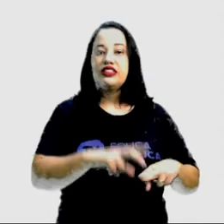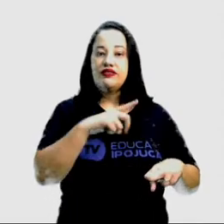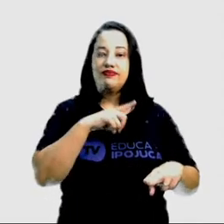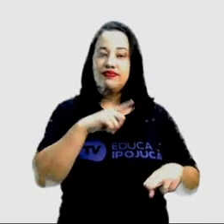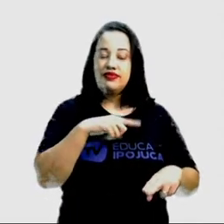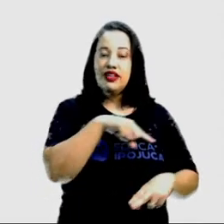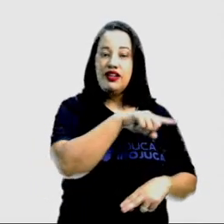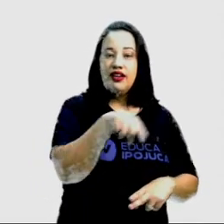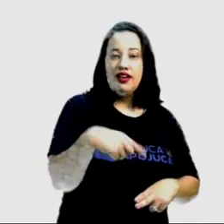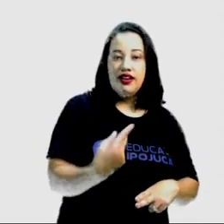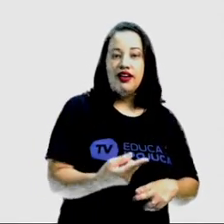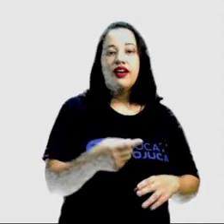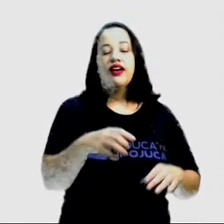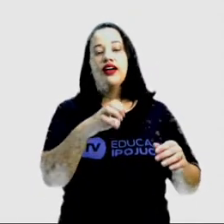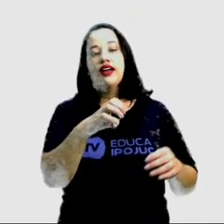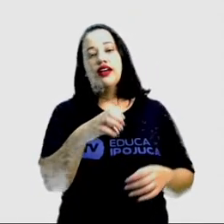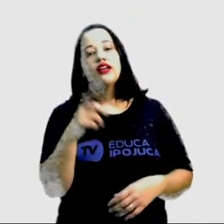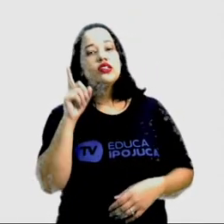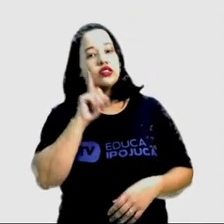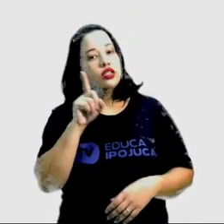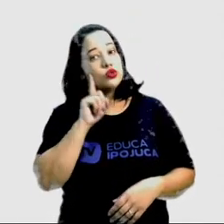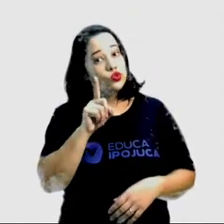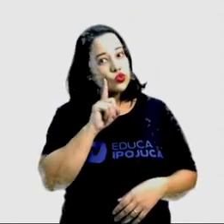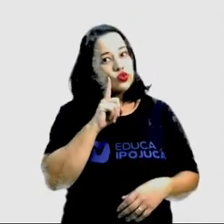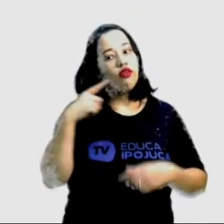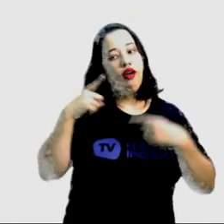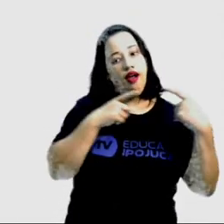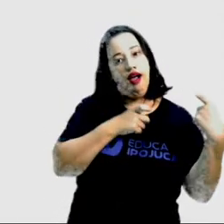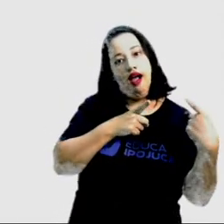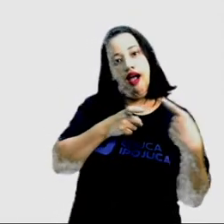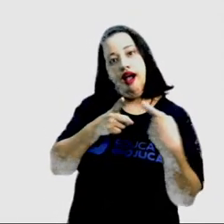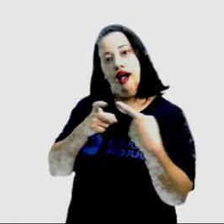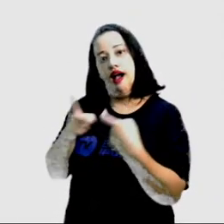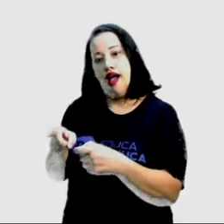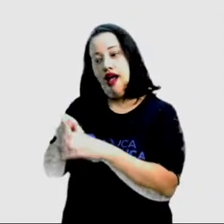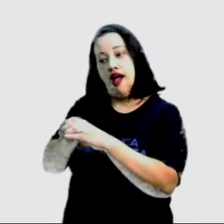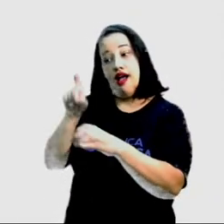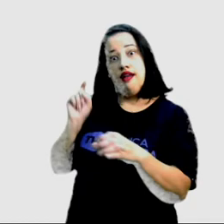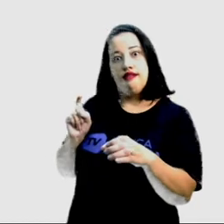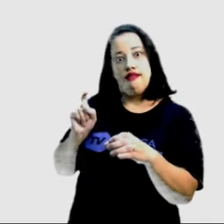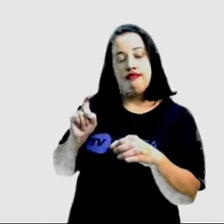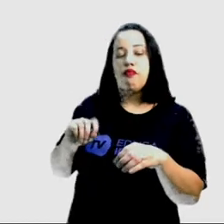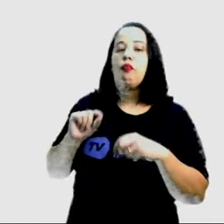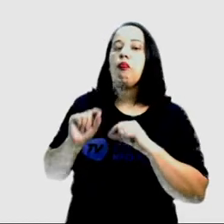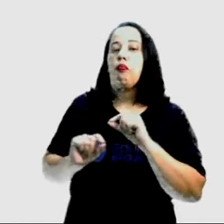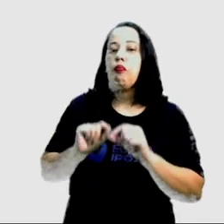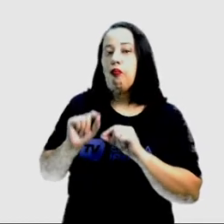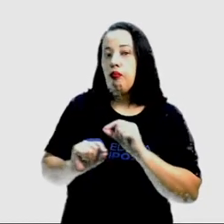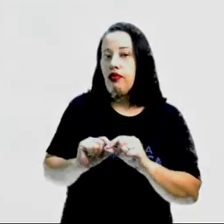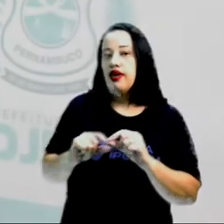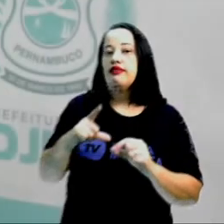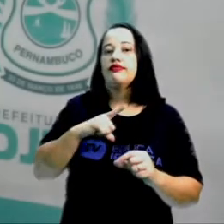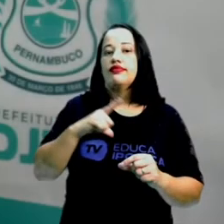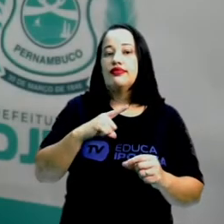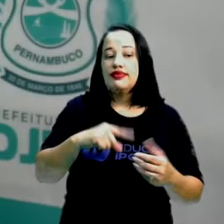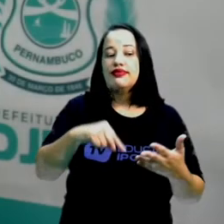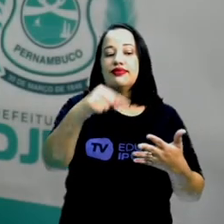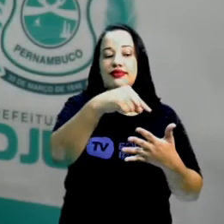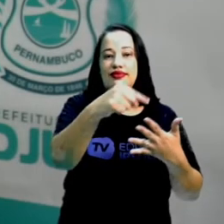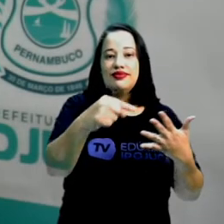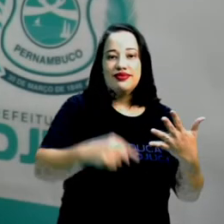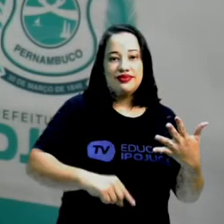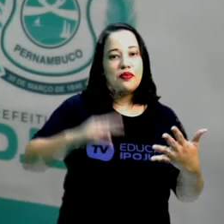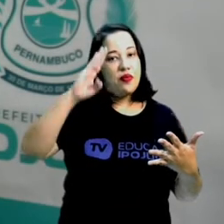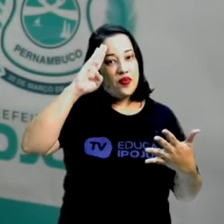os Estados Unidos à Guerra de Independência? Nós vimos aqui que teve alguns motivos principais para os